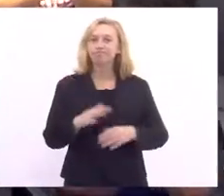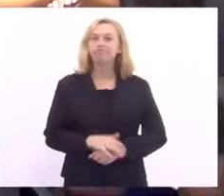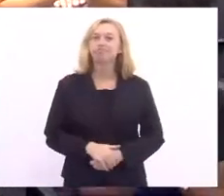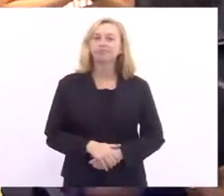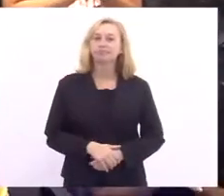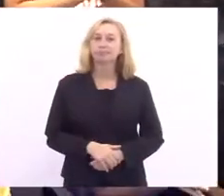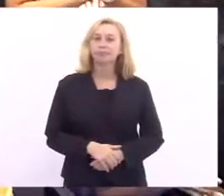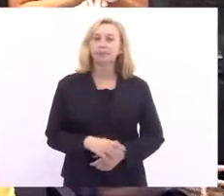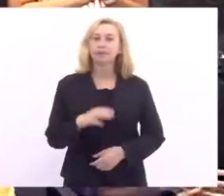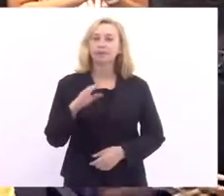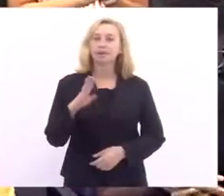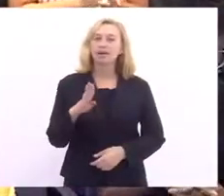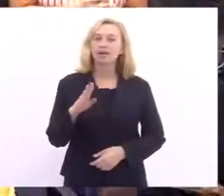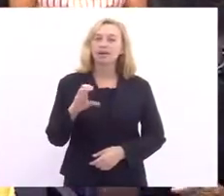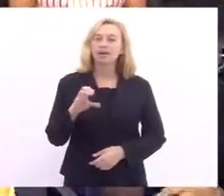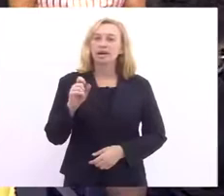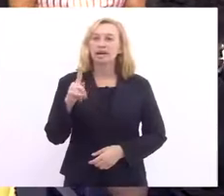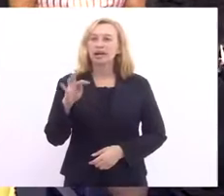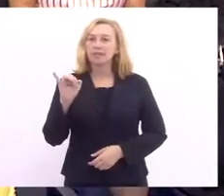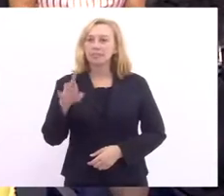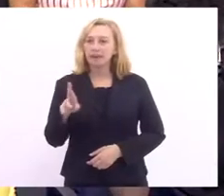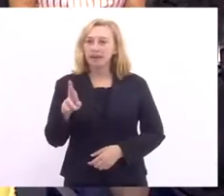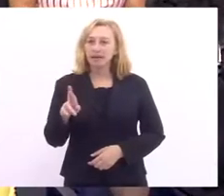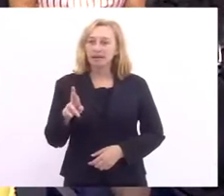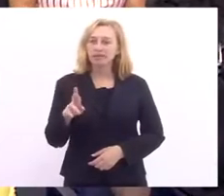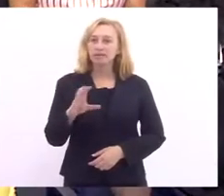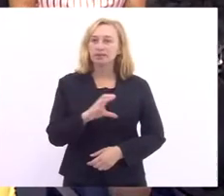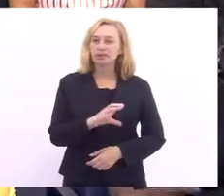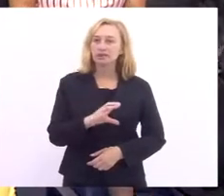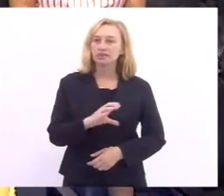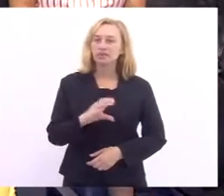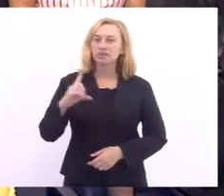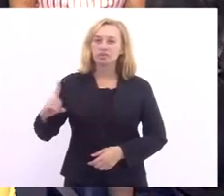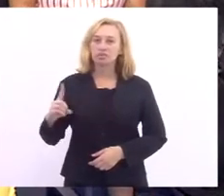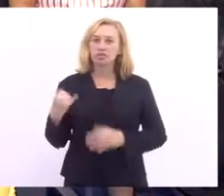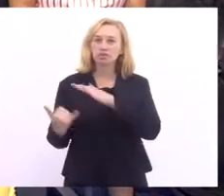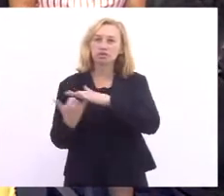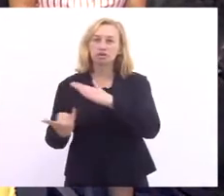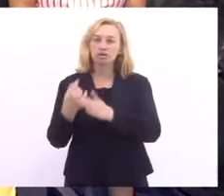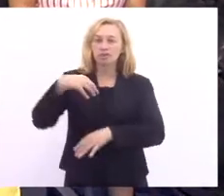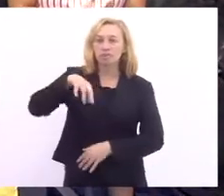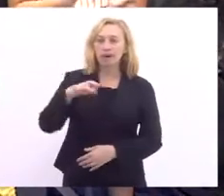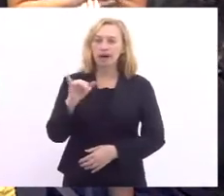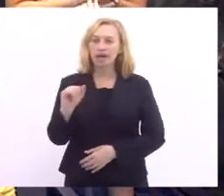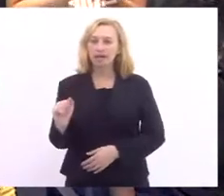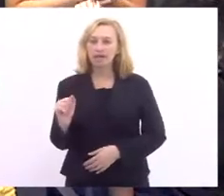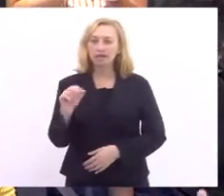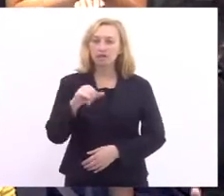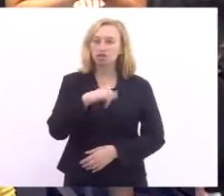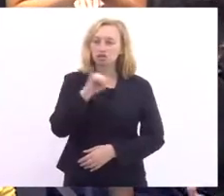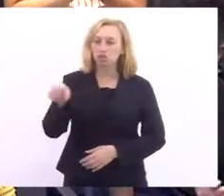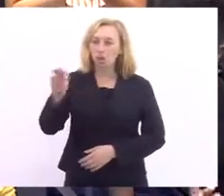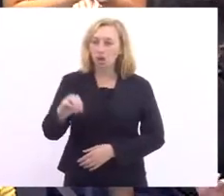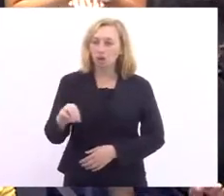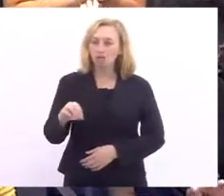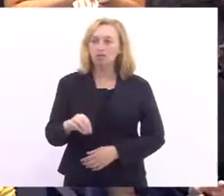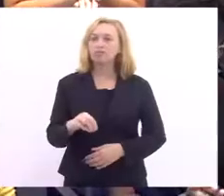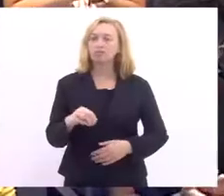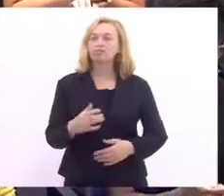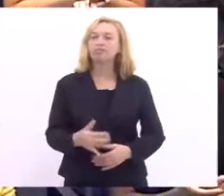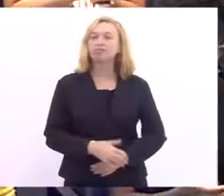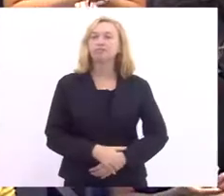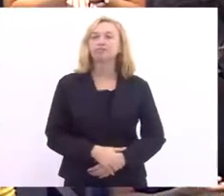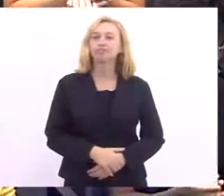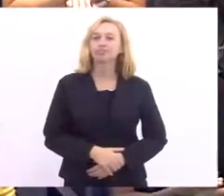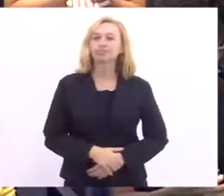e Cleber Ribeiro coordenador executivo do Instituto Maria João Aleixo Muito obrigado pela presença Kleber uma